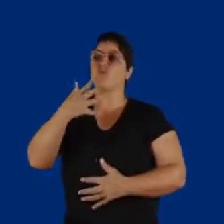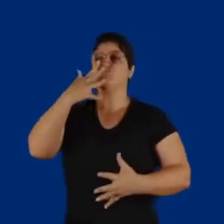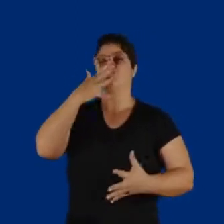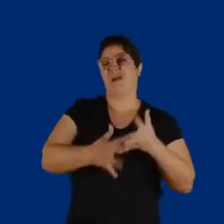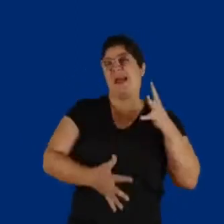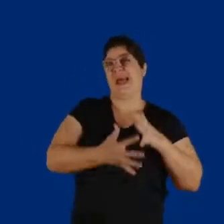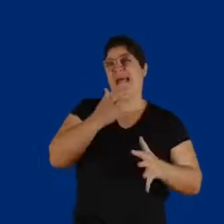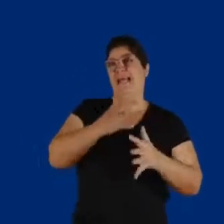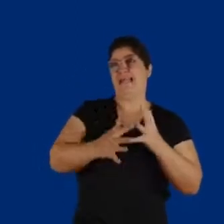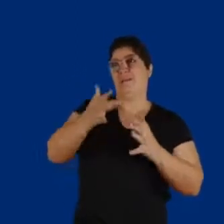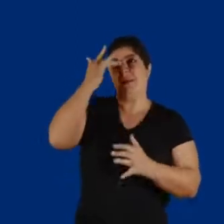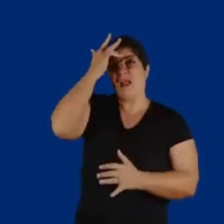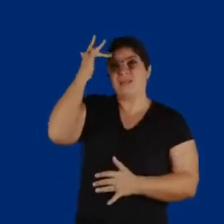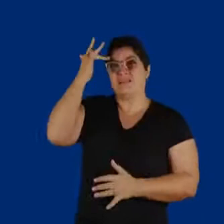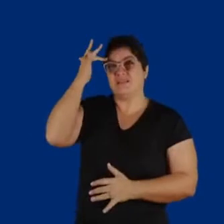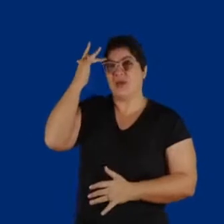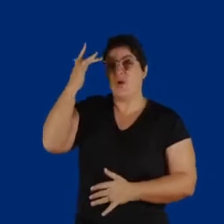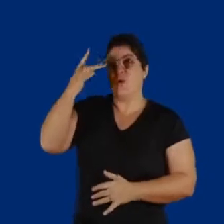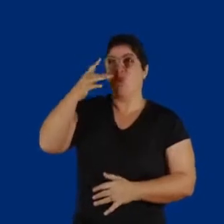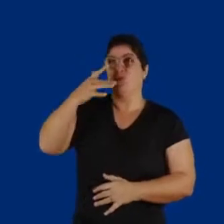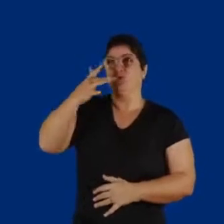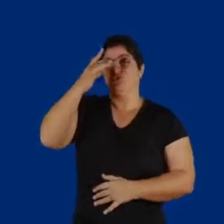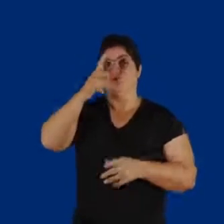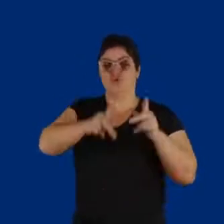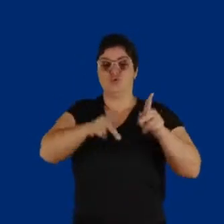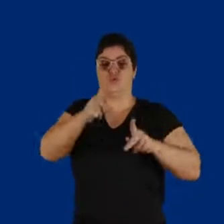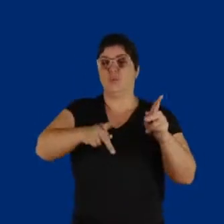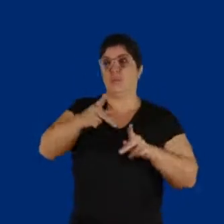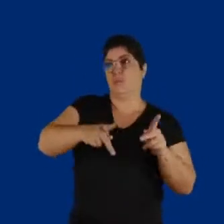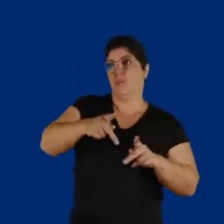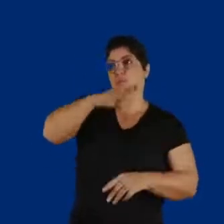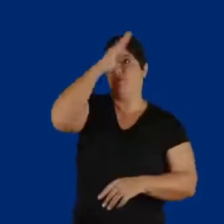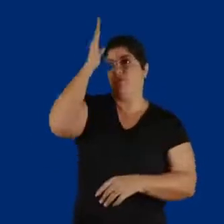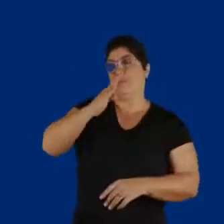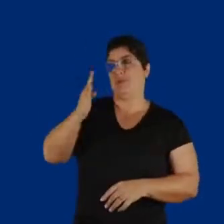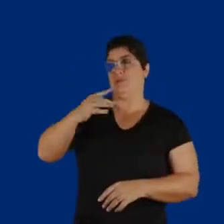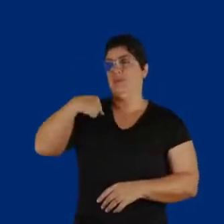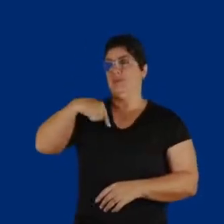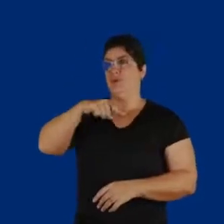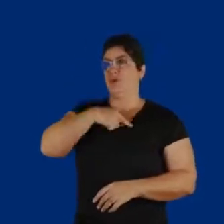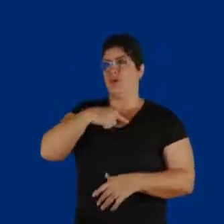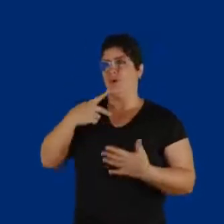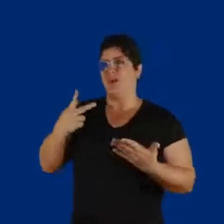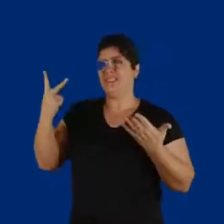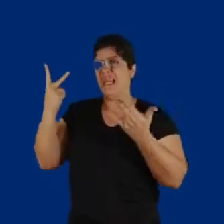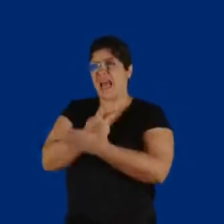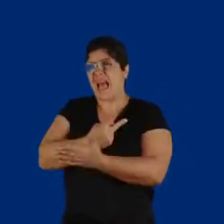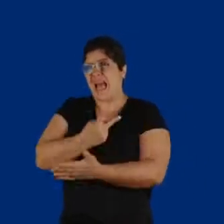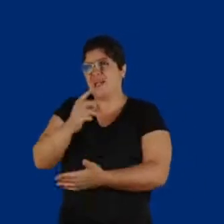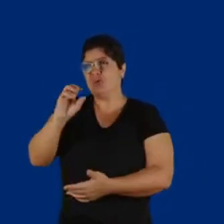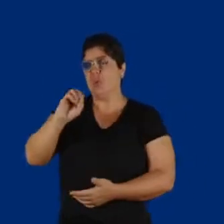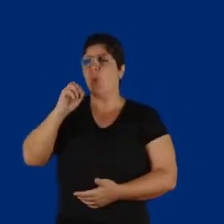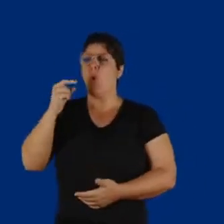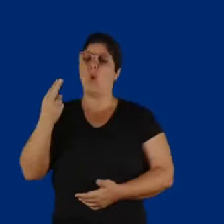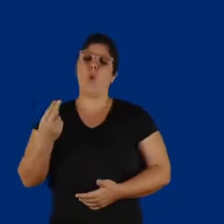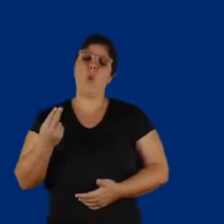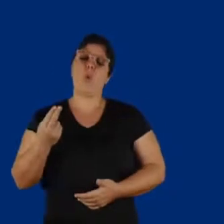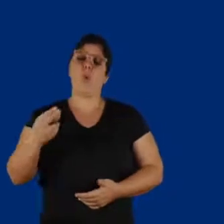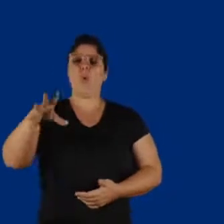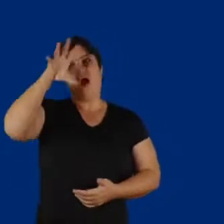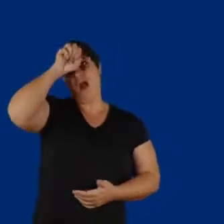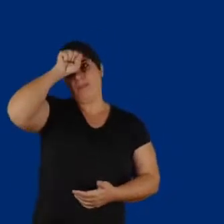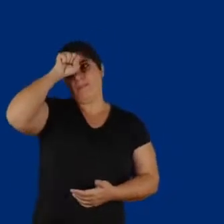somos um povo negligente ou estamos apenas aprendendo? Essa é a pergunta do Marcos e posso direcionar